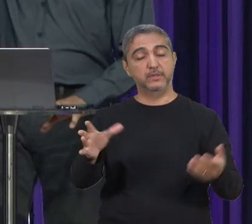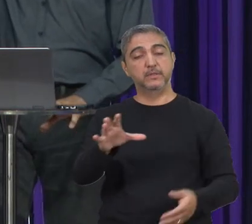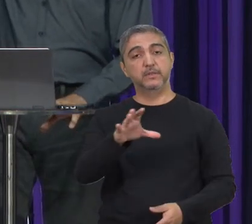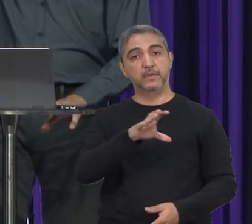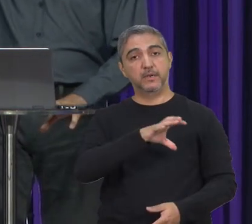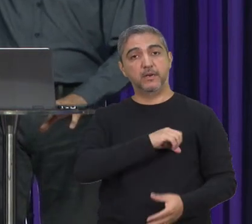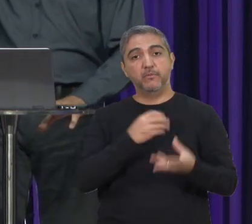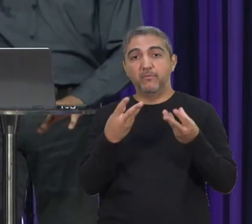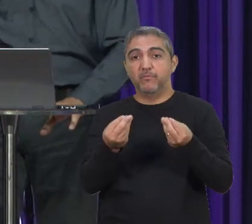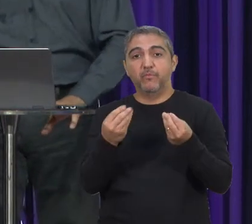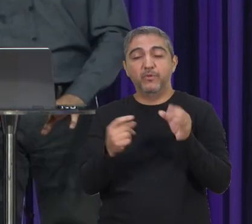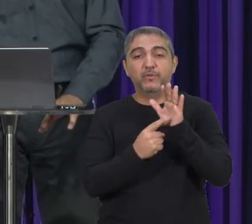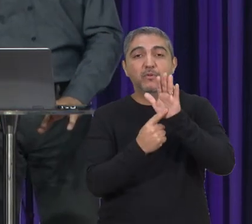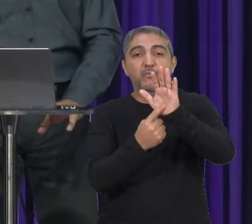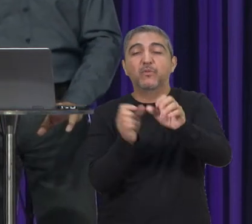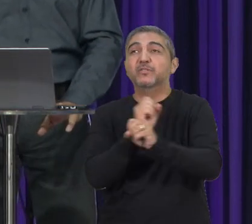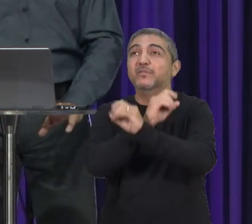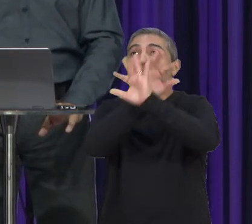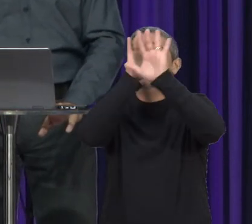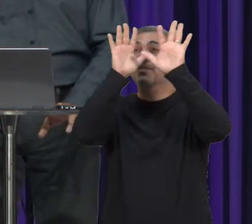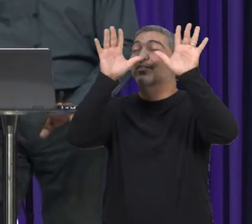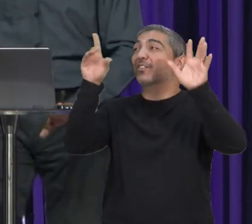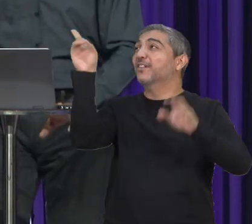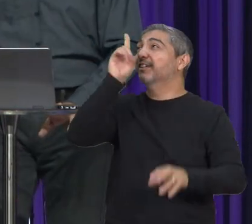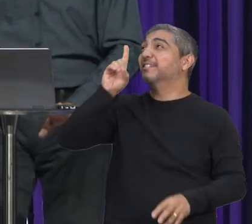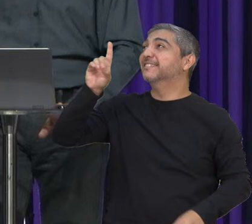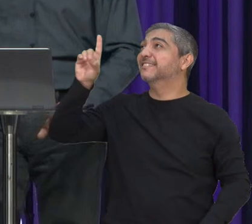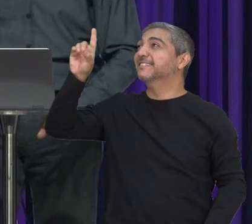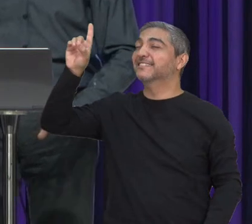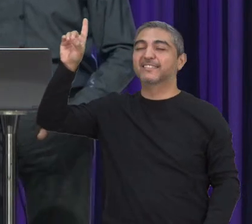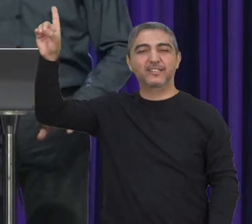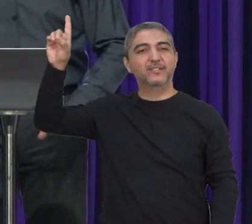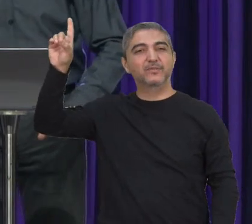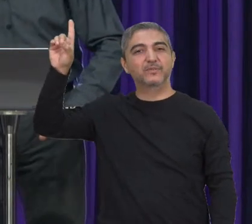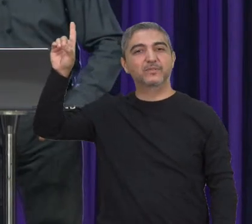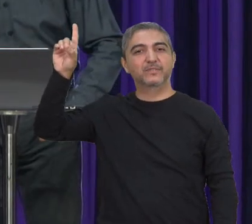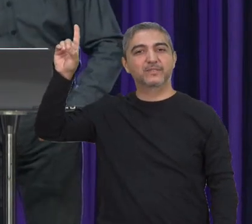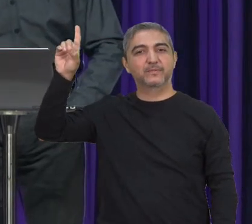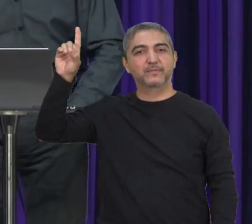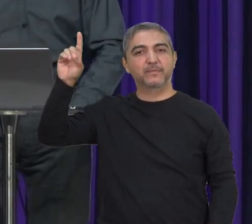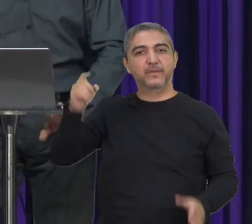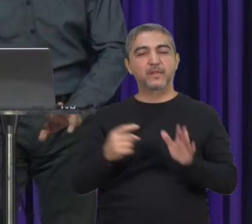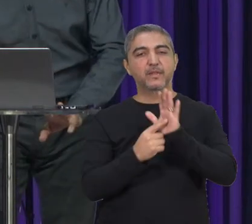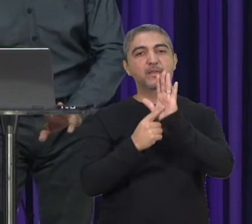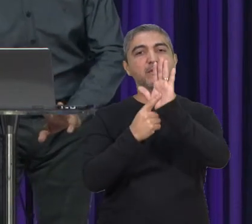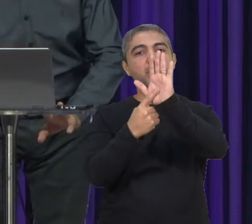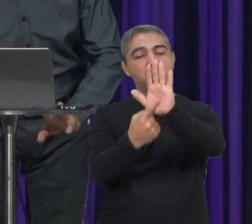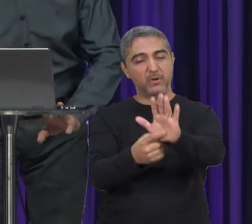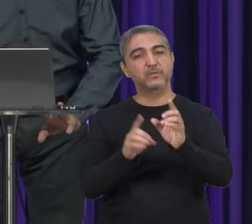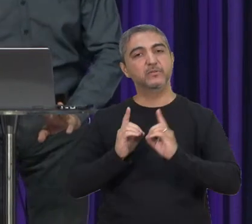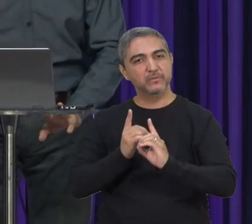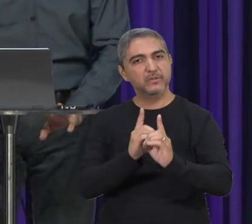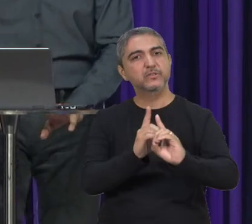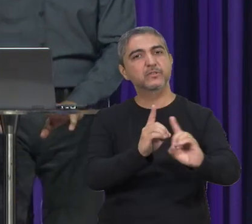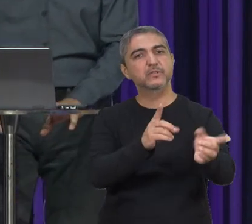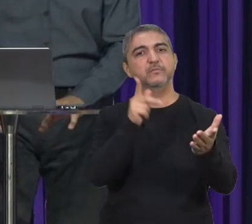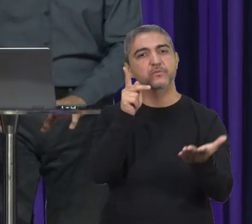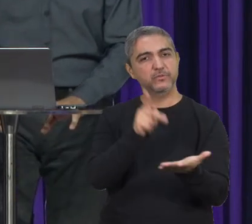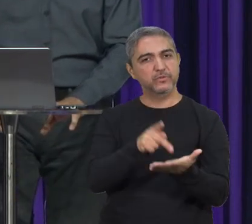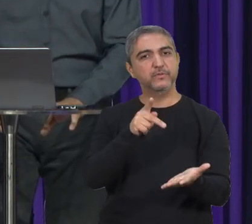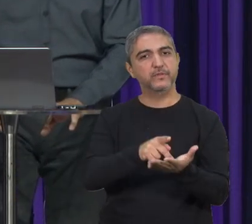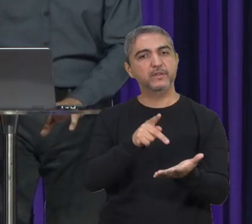trazem glória ao meu Pai e demonstram que são meus discípulos de verdade.